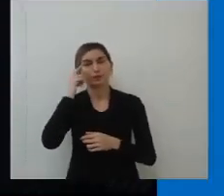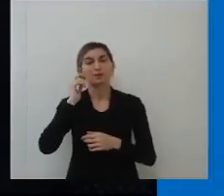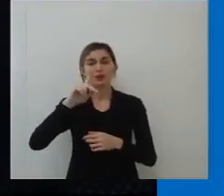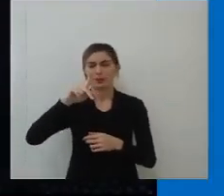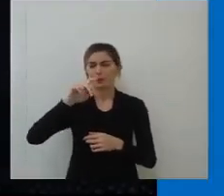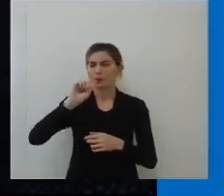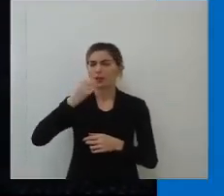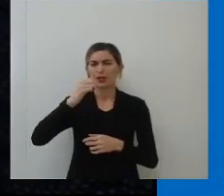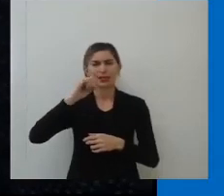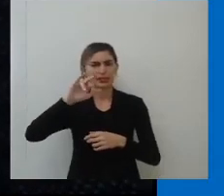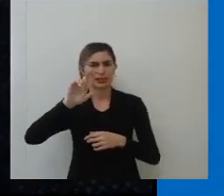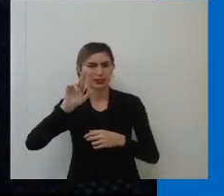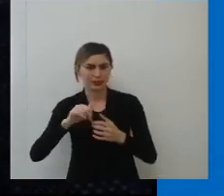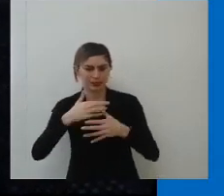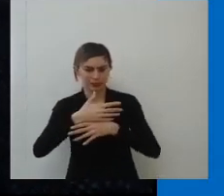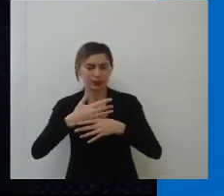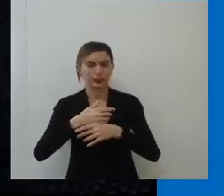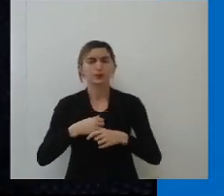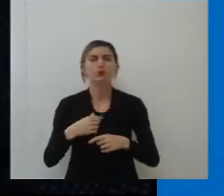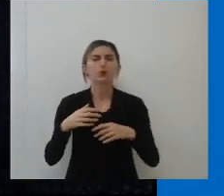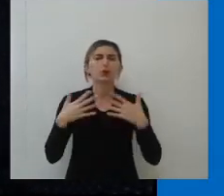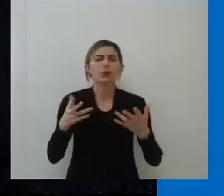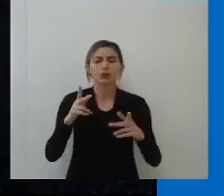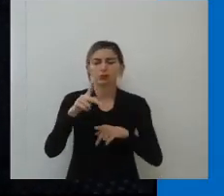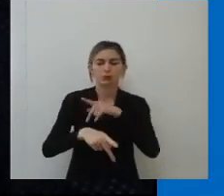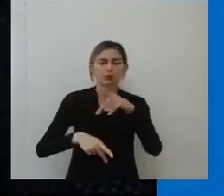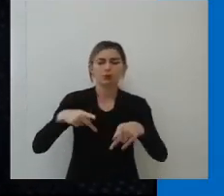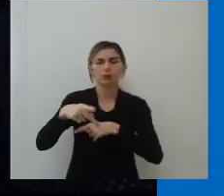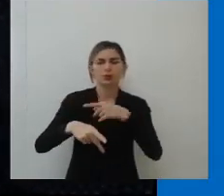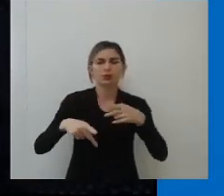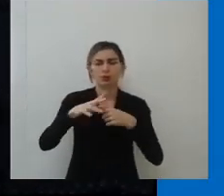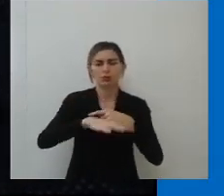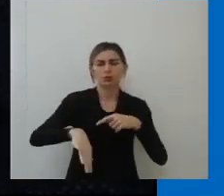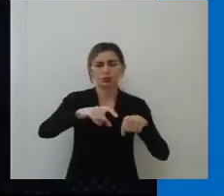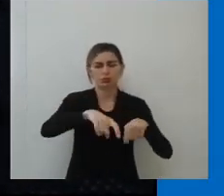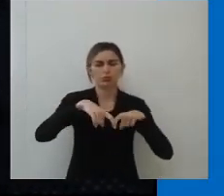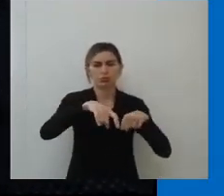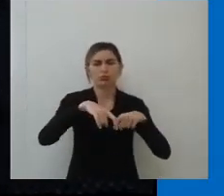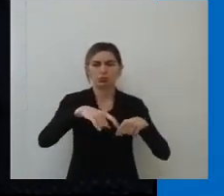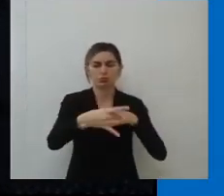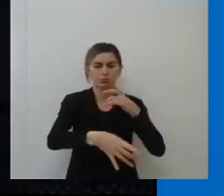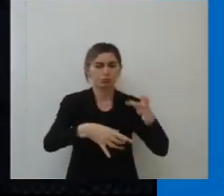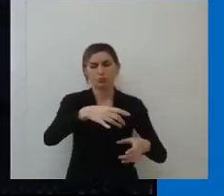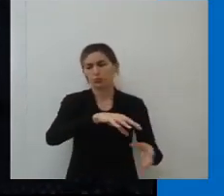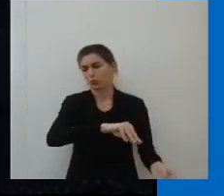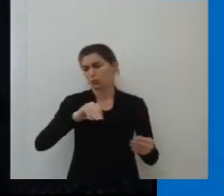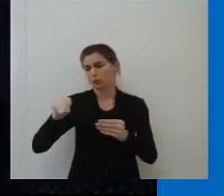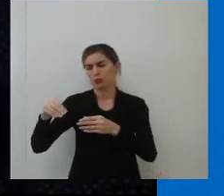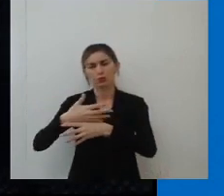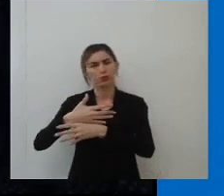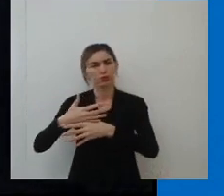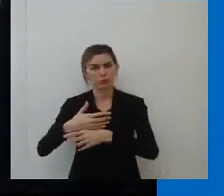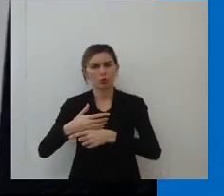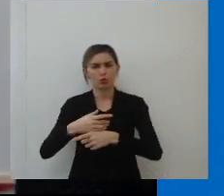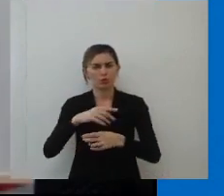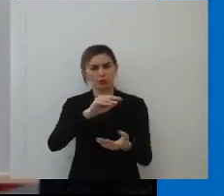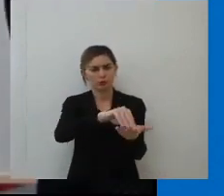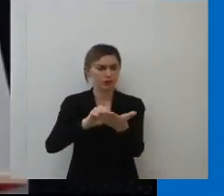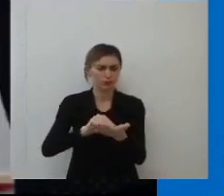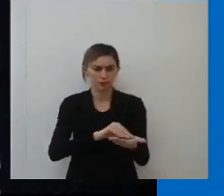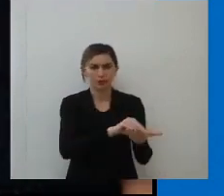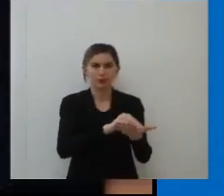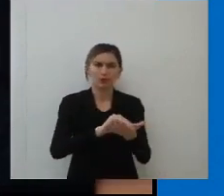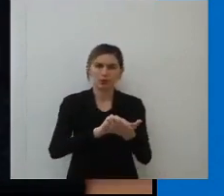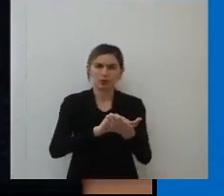Passira. Com a população da zona rural indo para a zona urbana, não iria ter um desfalque